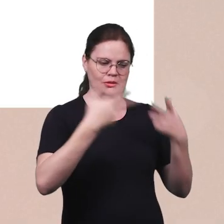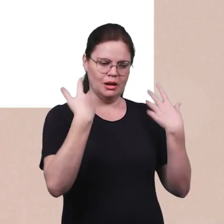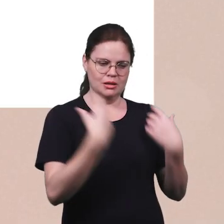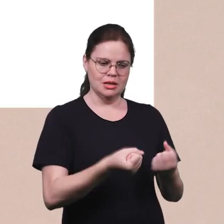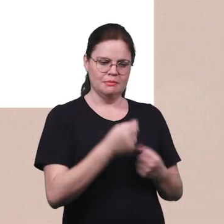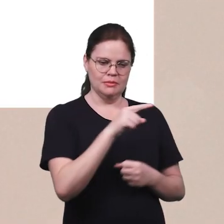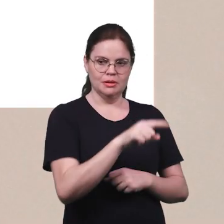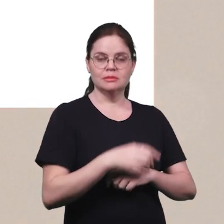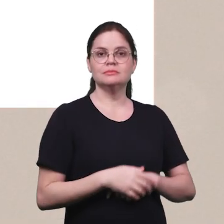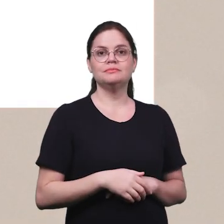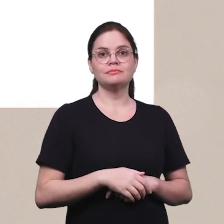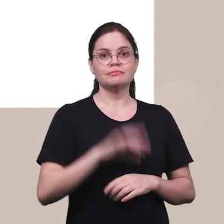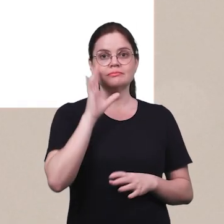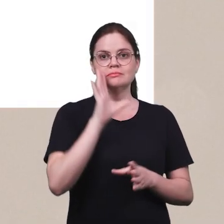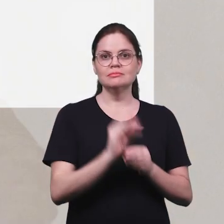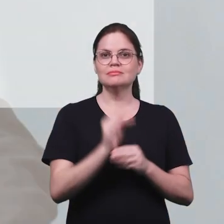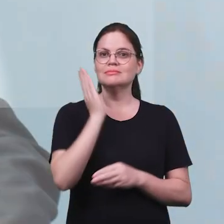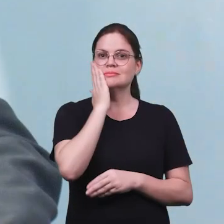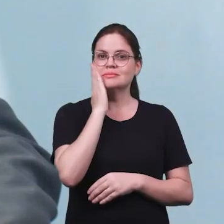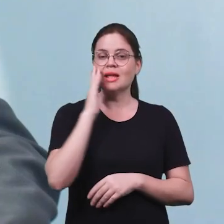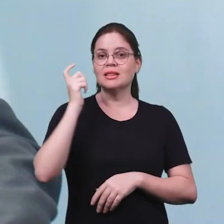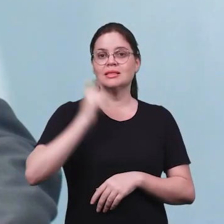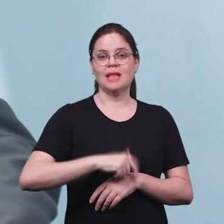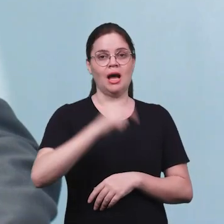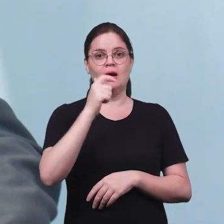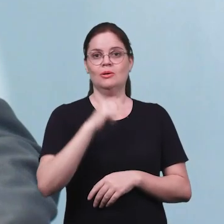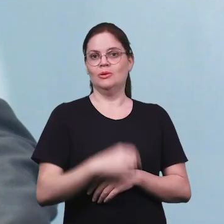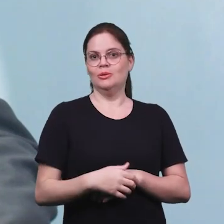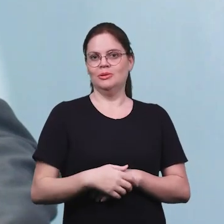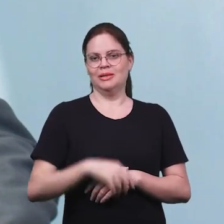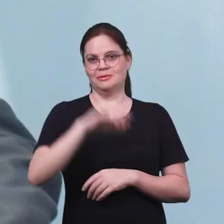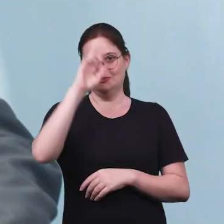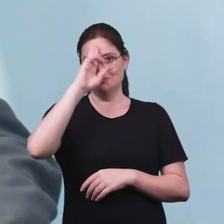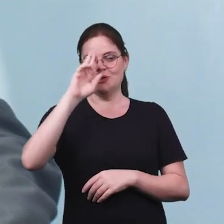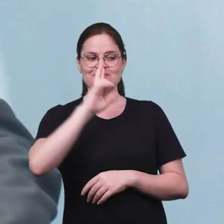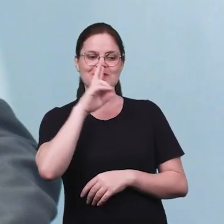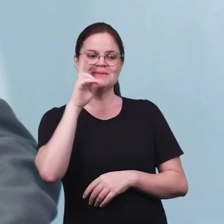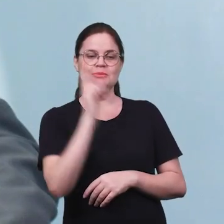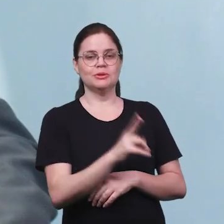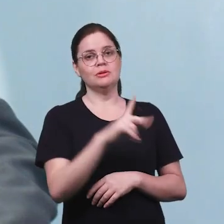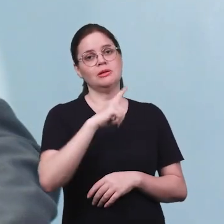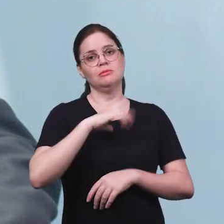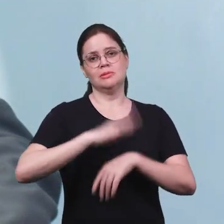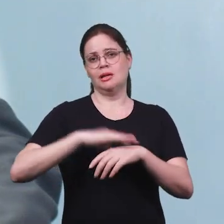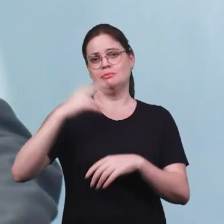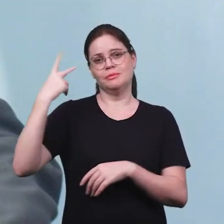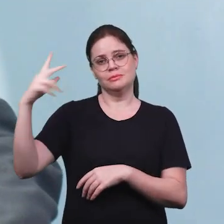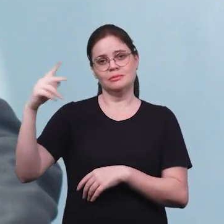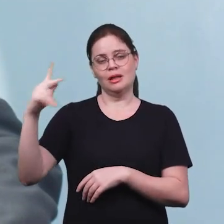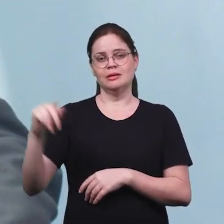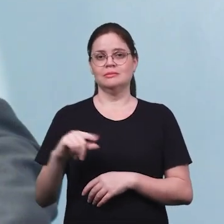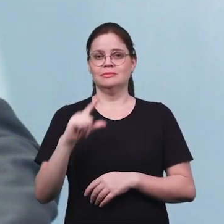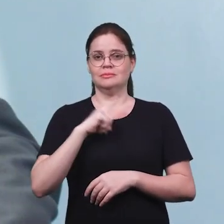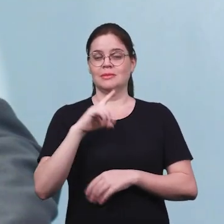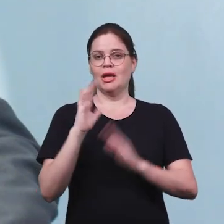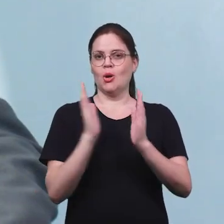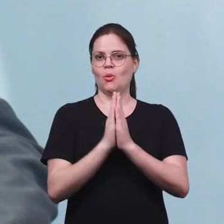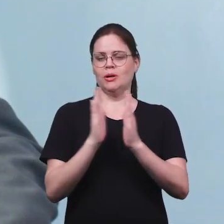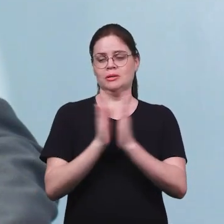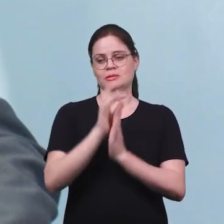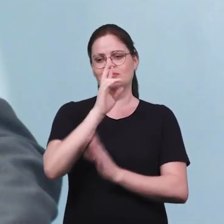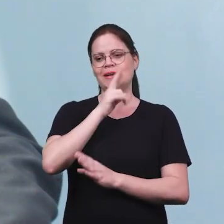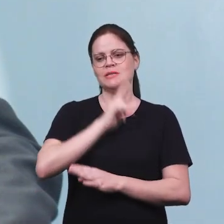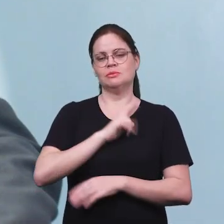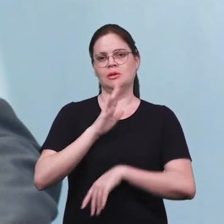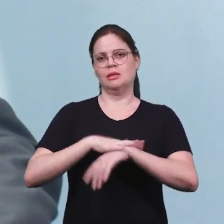Na hora, naquele momento, há orações que ela é para um determinado tempo.